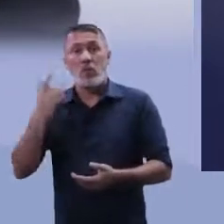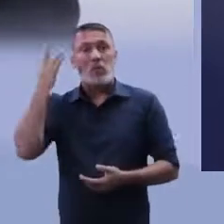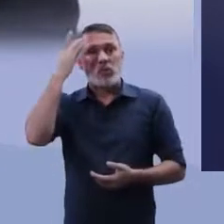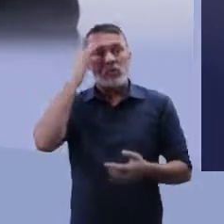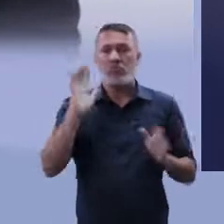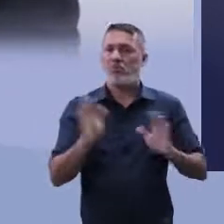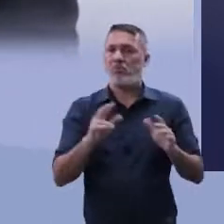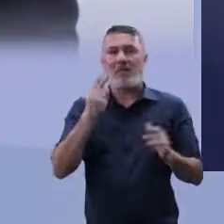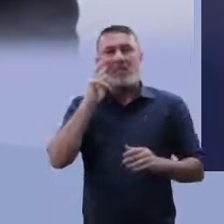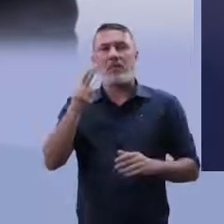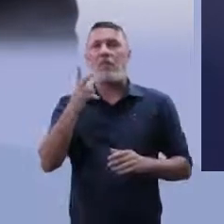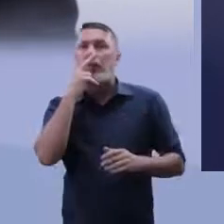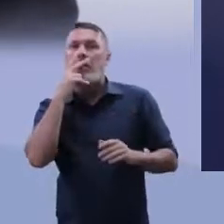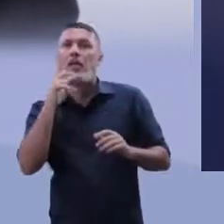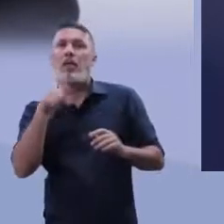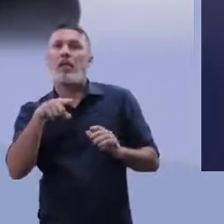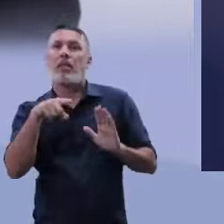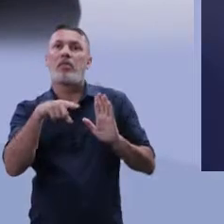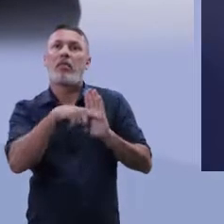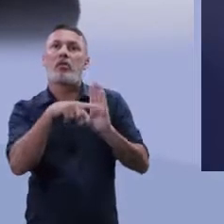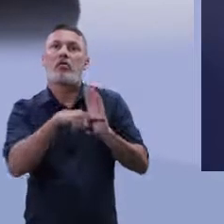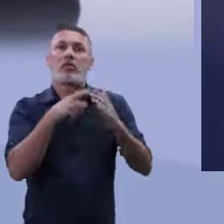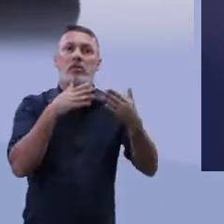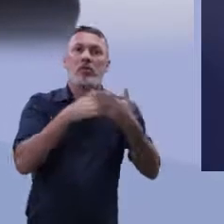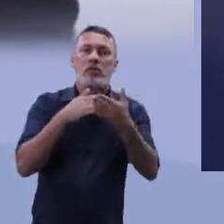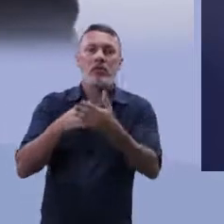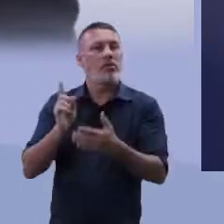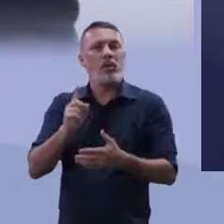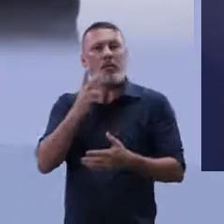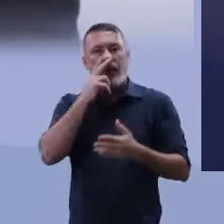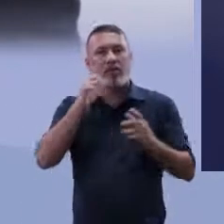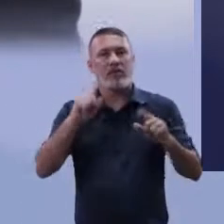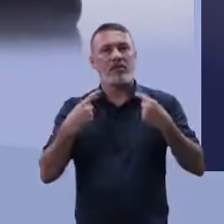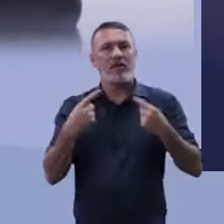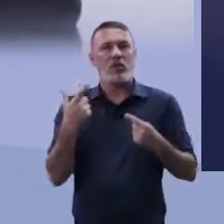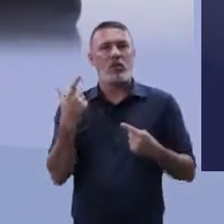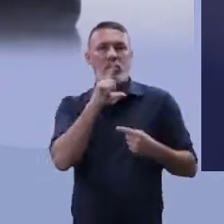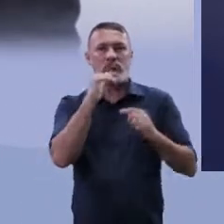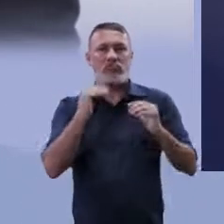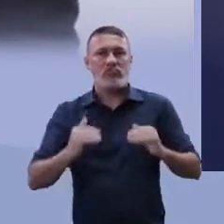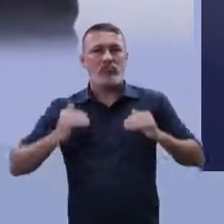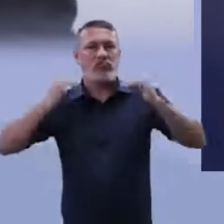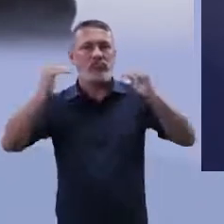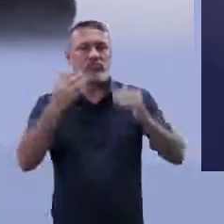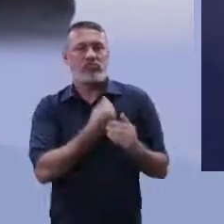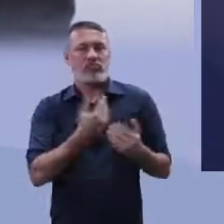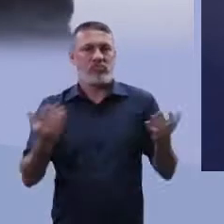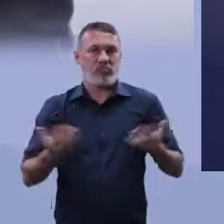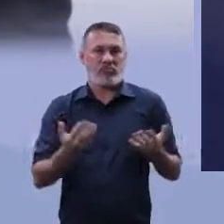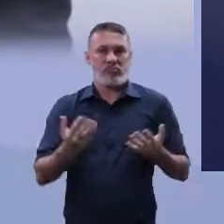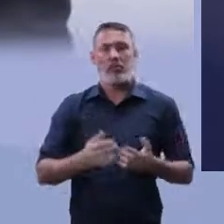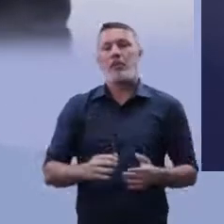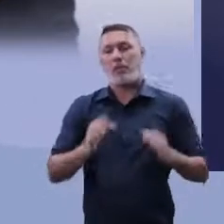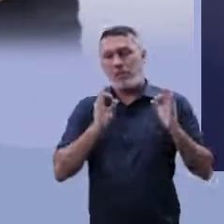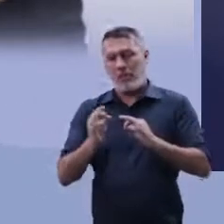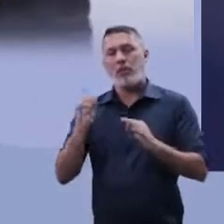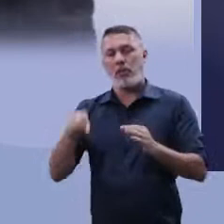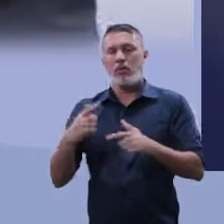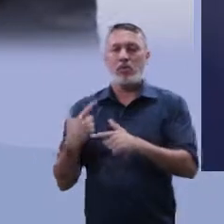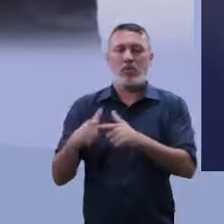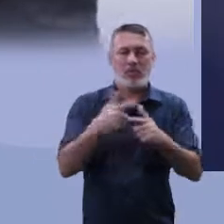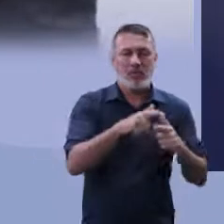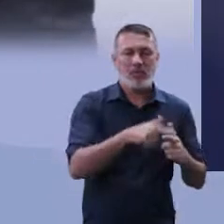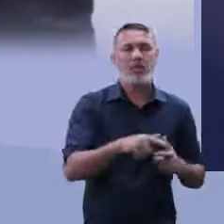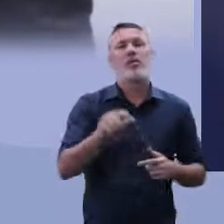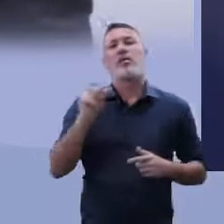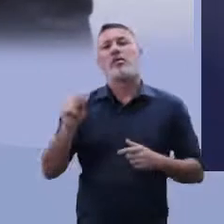imprevisibilidade e as circunstâncias não controladas como algo obstáculo, mas um desafio que deve ser conquistado e atraído. Ou seja, é